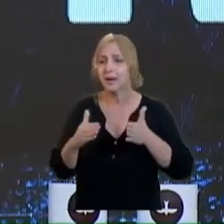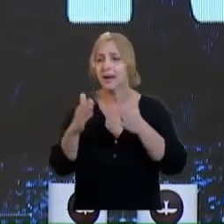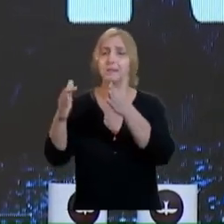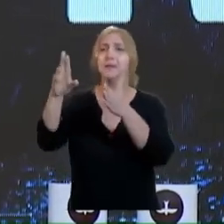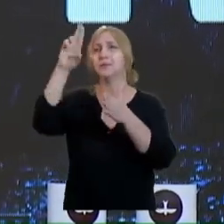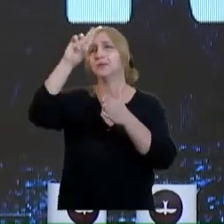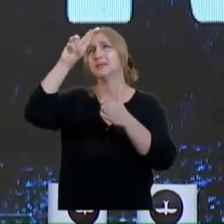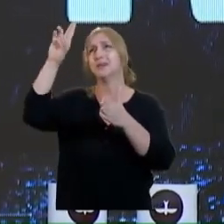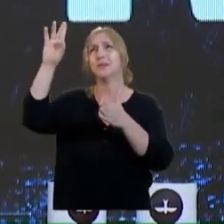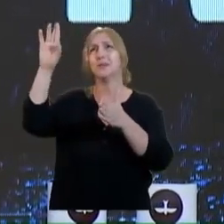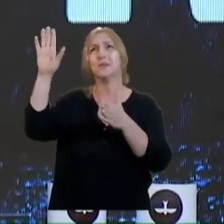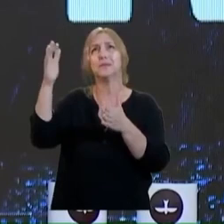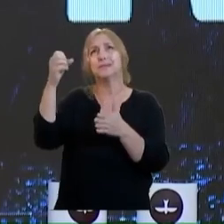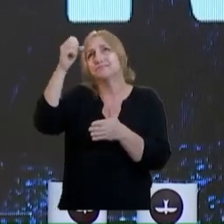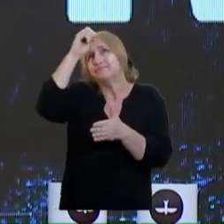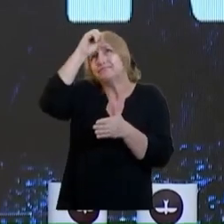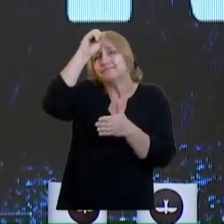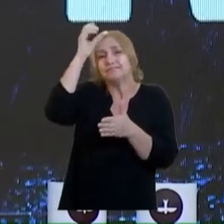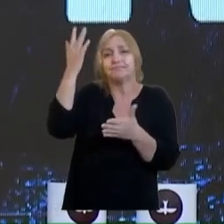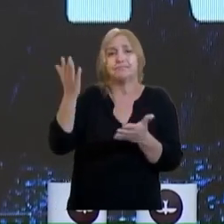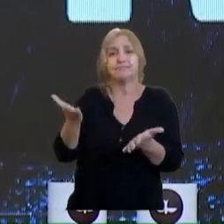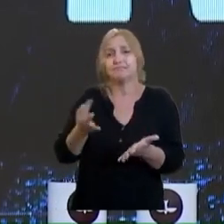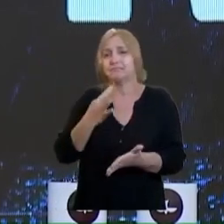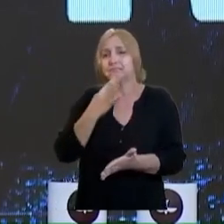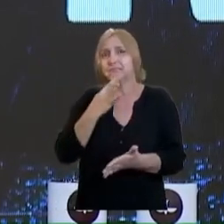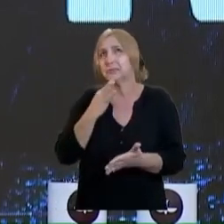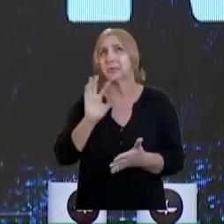Senhor. Há coisas que